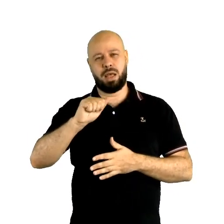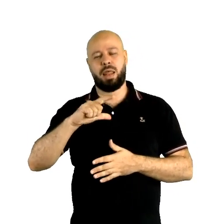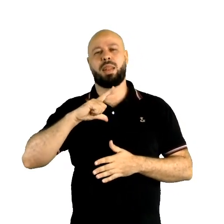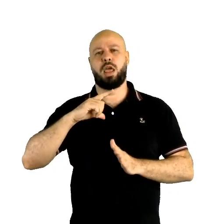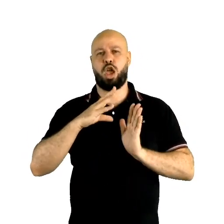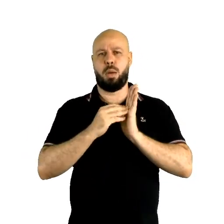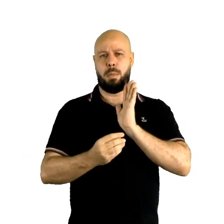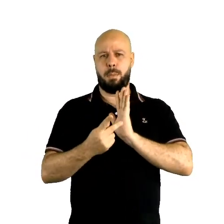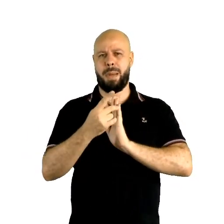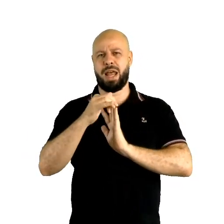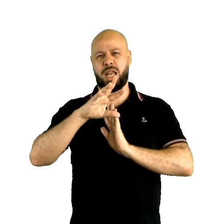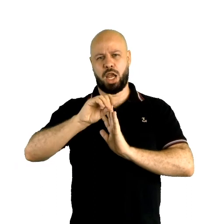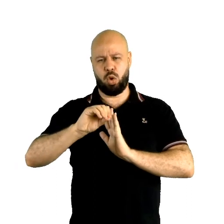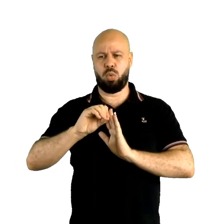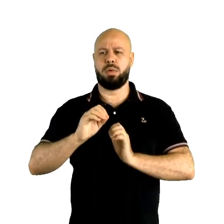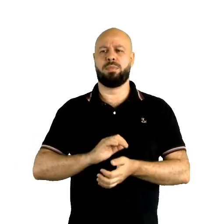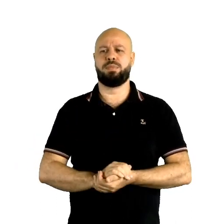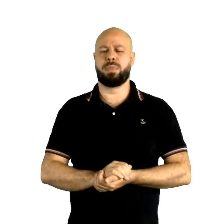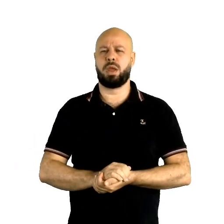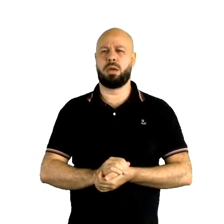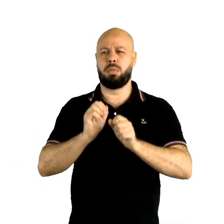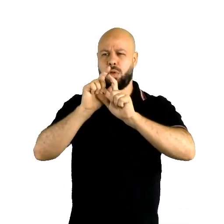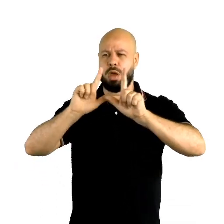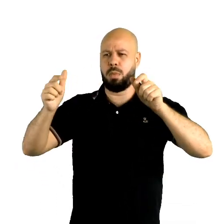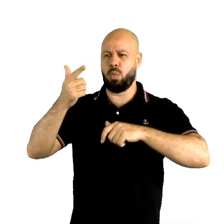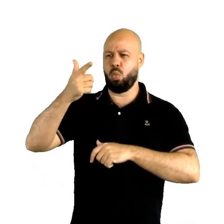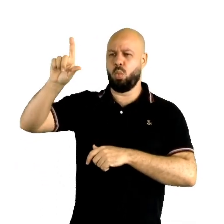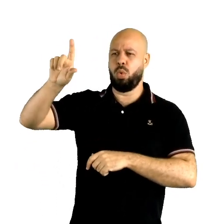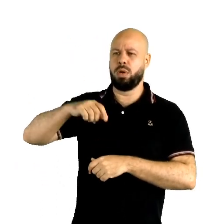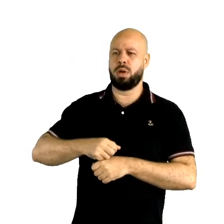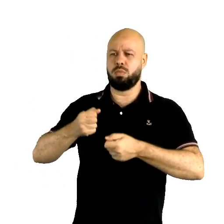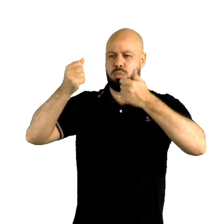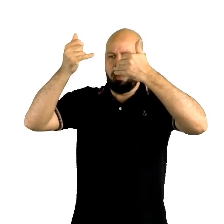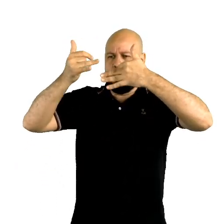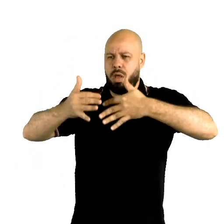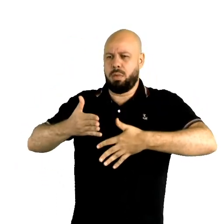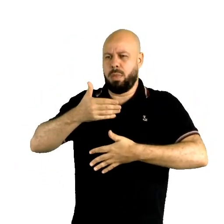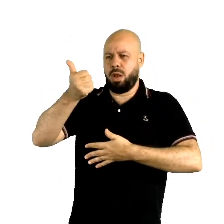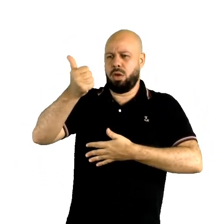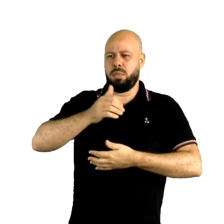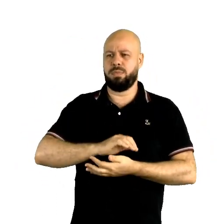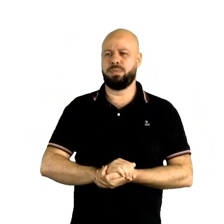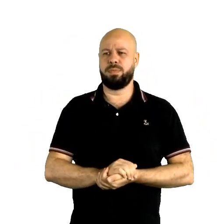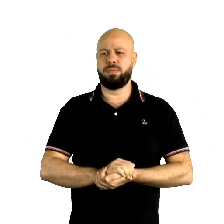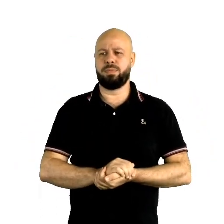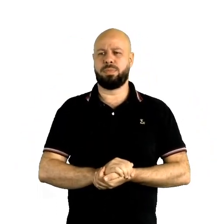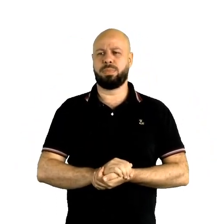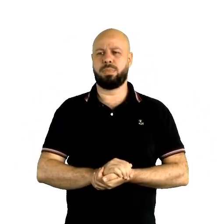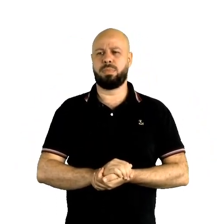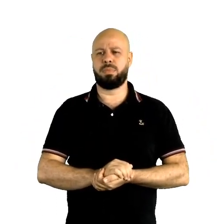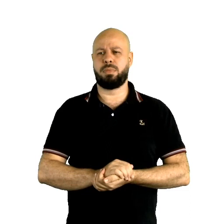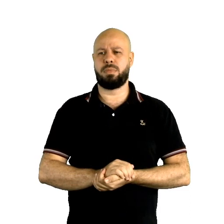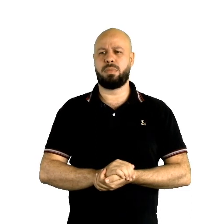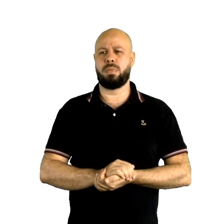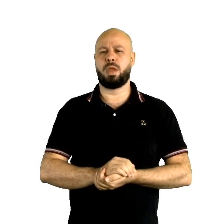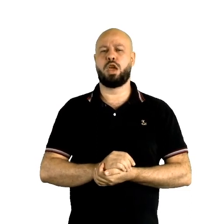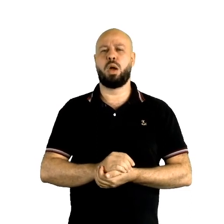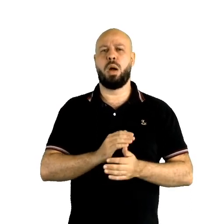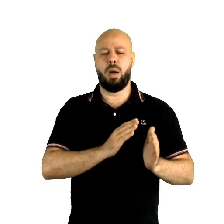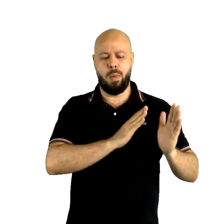padrão. Observe esse outro slide que vai estar bem mais explicado para você, ó. Passos para escrever